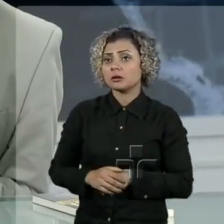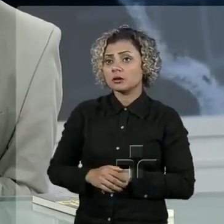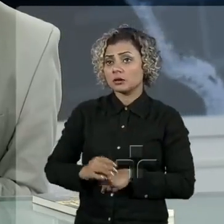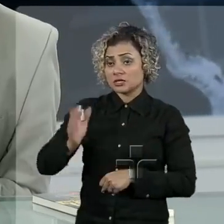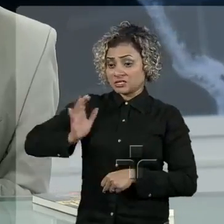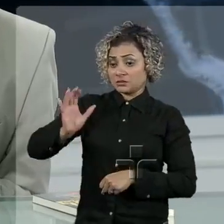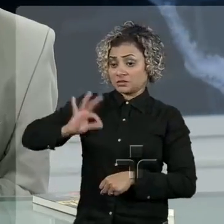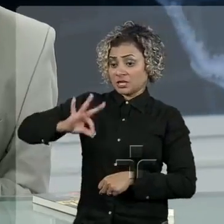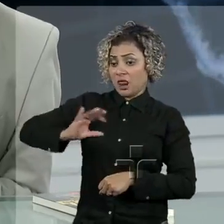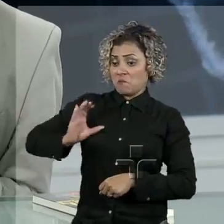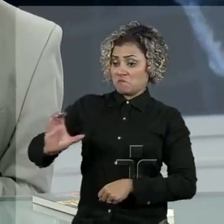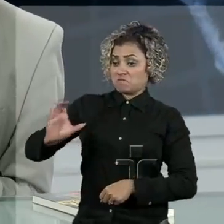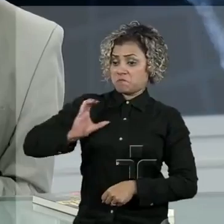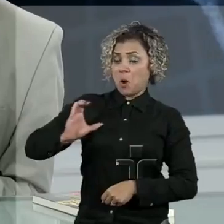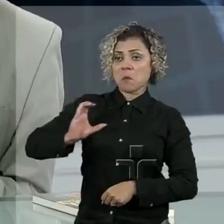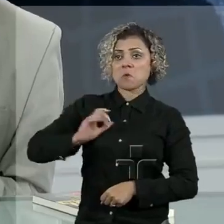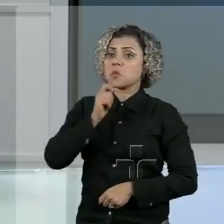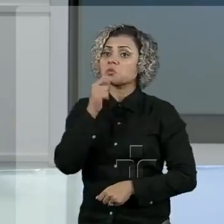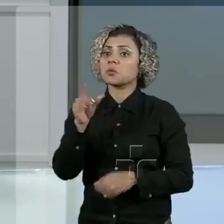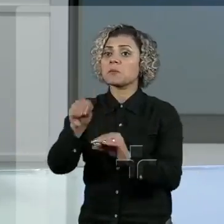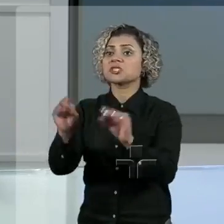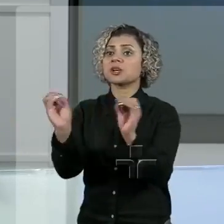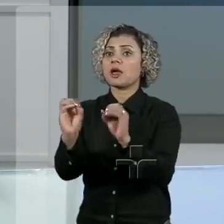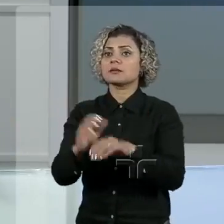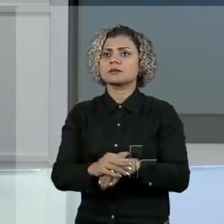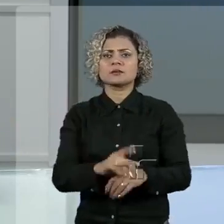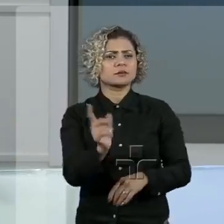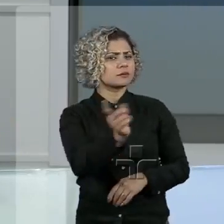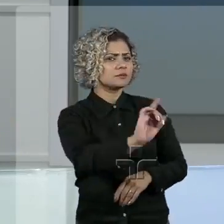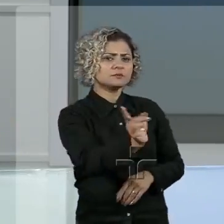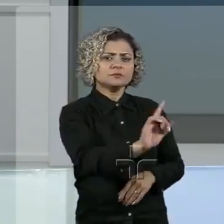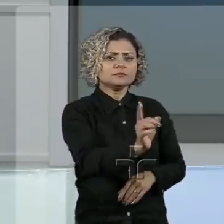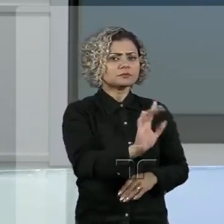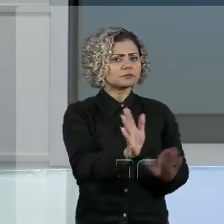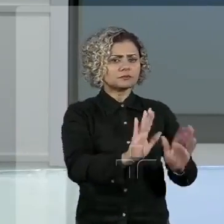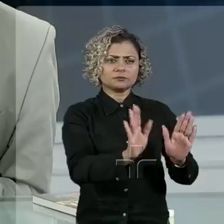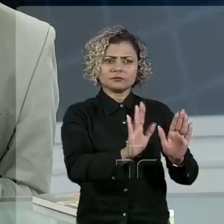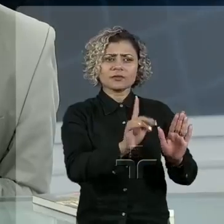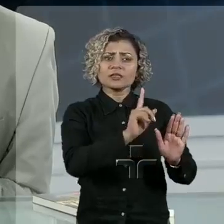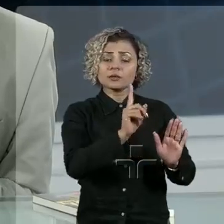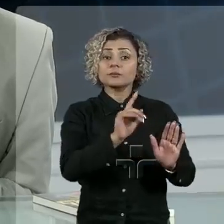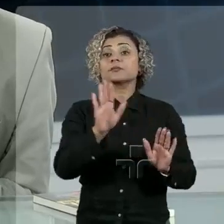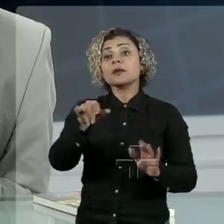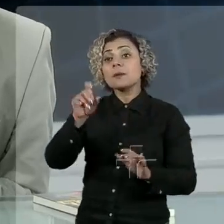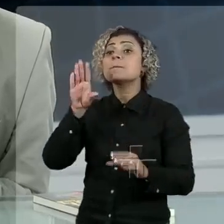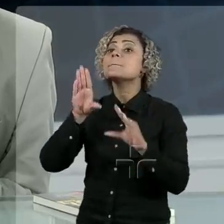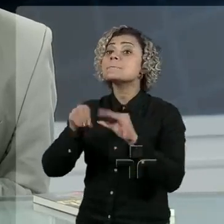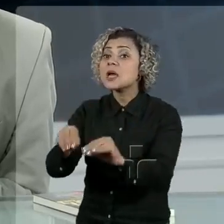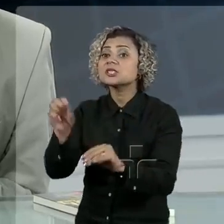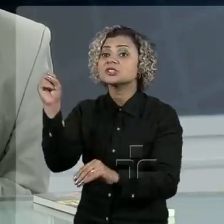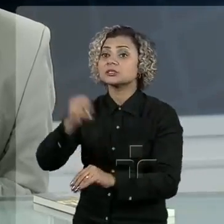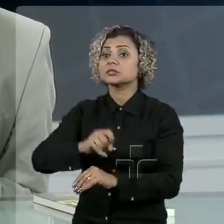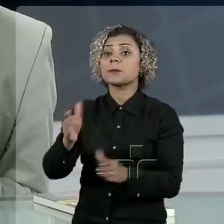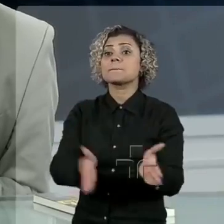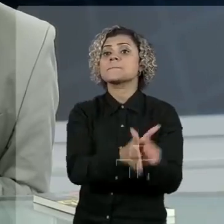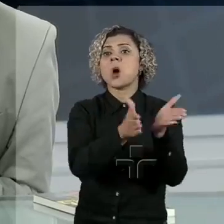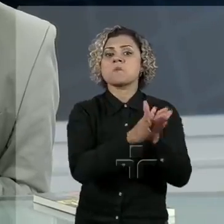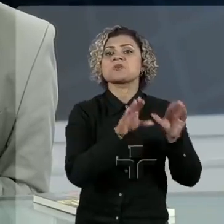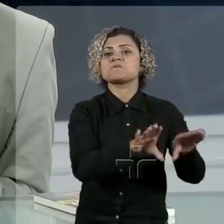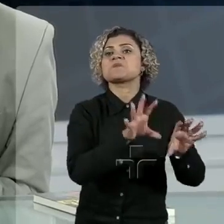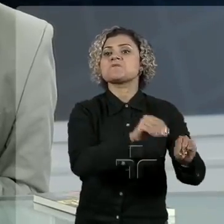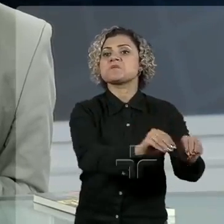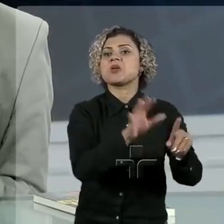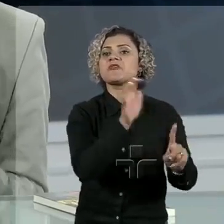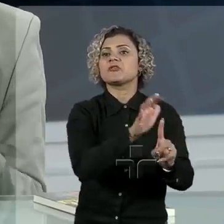queremos mexer com privilégios. Mas muda dos políticos, é isso que eu muda estou dizendo. Não, ele mexe com os pobres. Nós